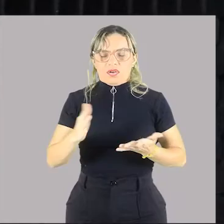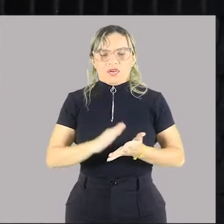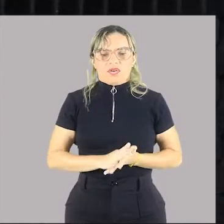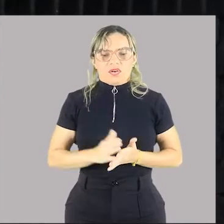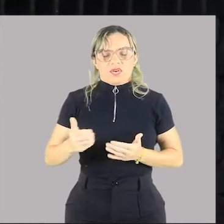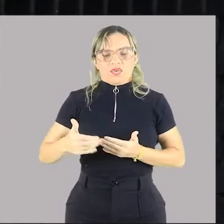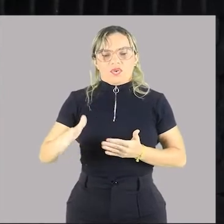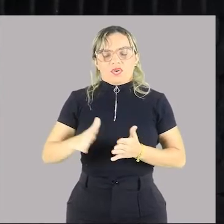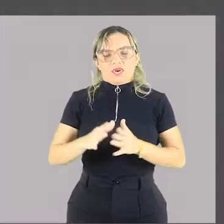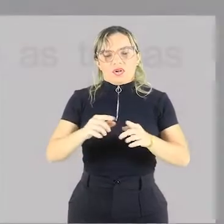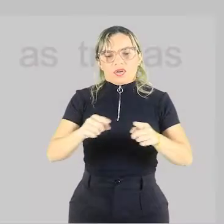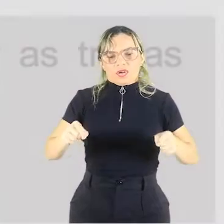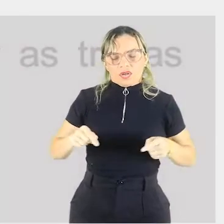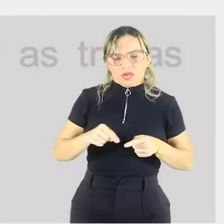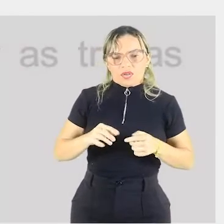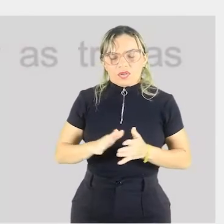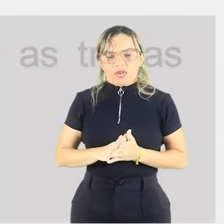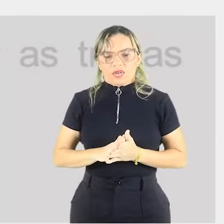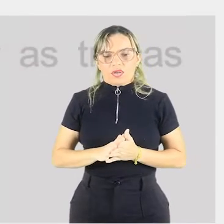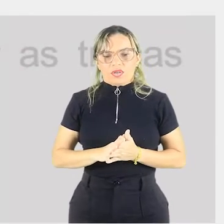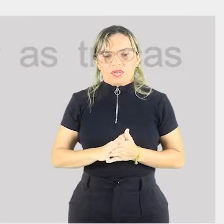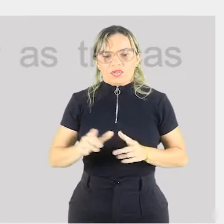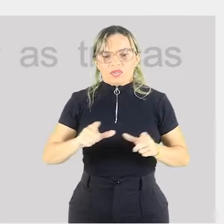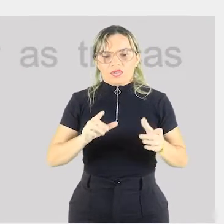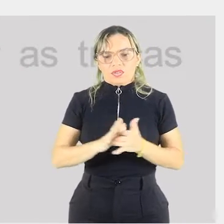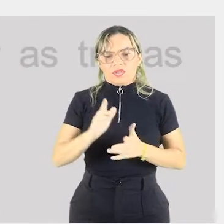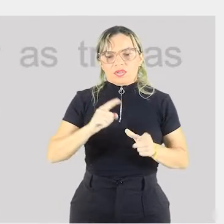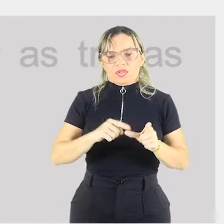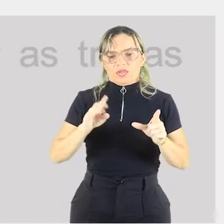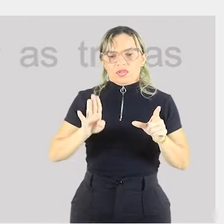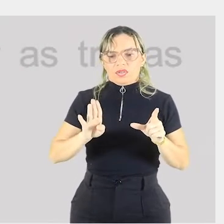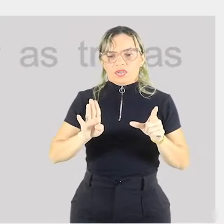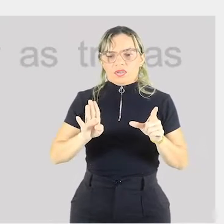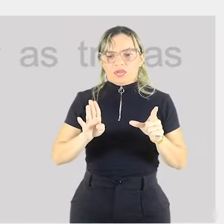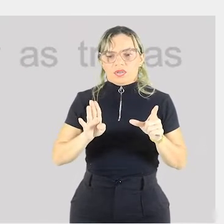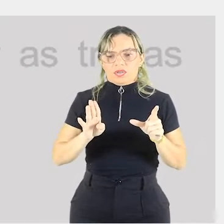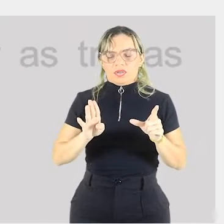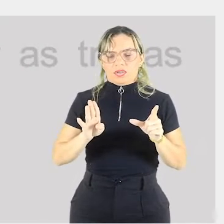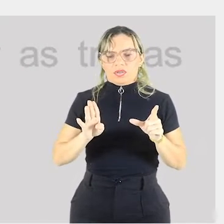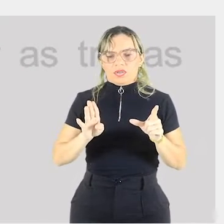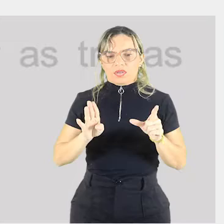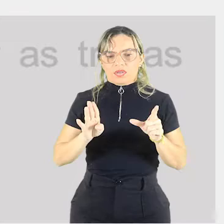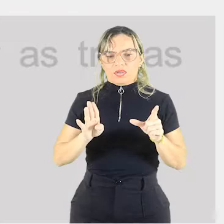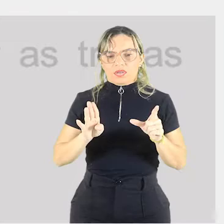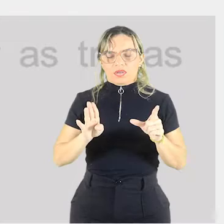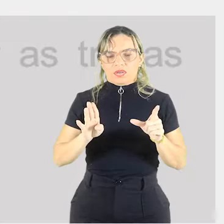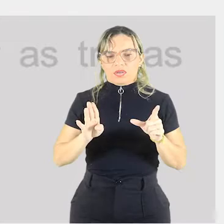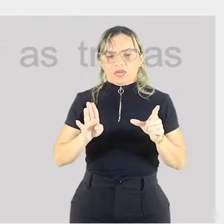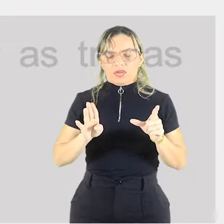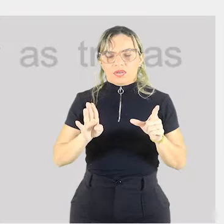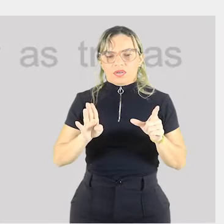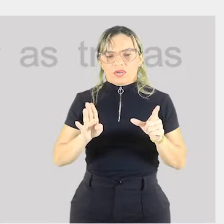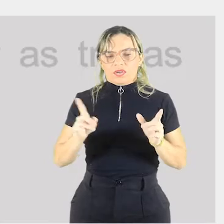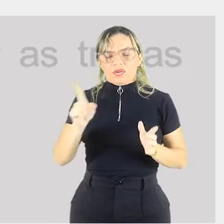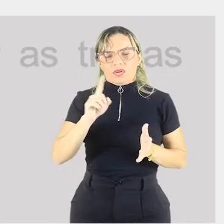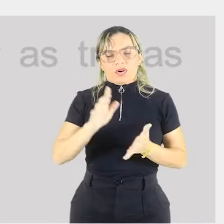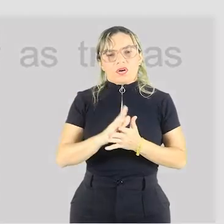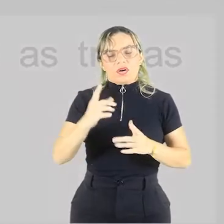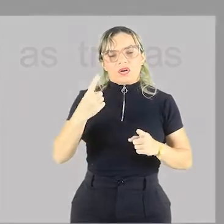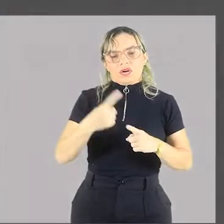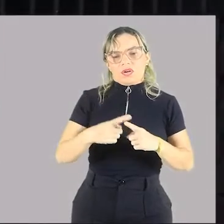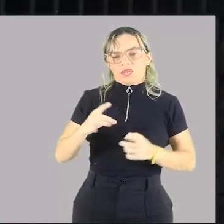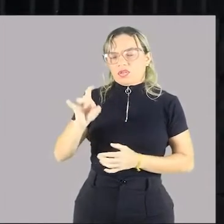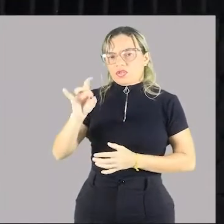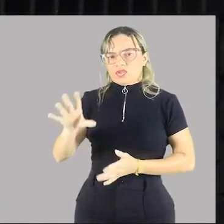engenho. B, fabricação escrava de alimentos para manter o domínio das elites? Não é, porque não são